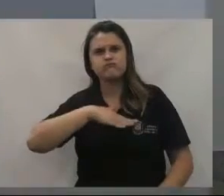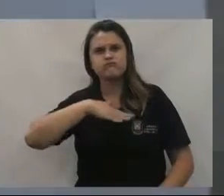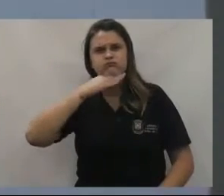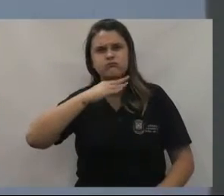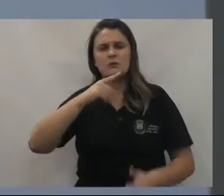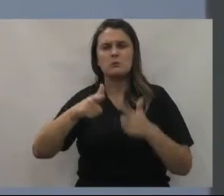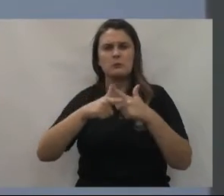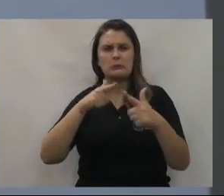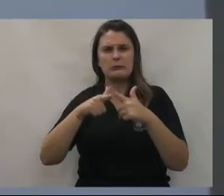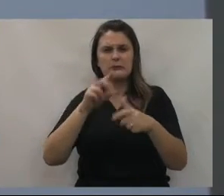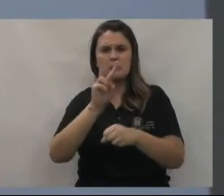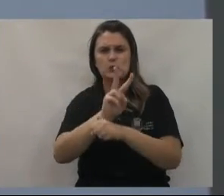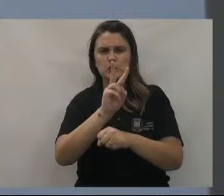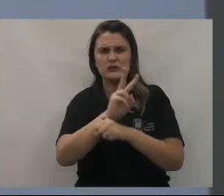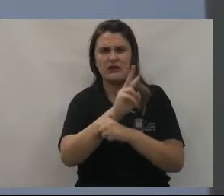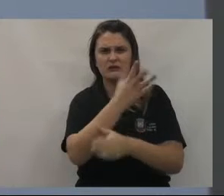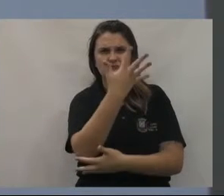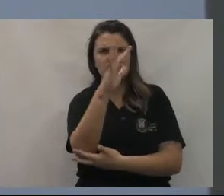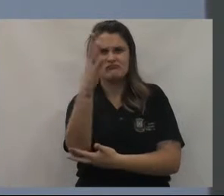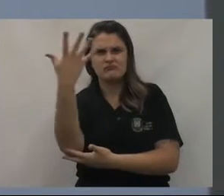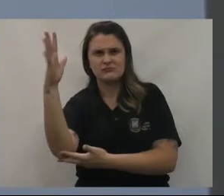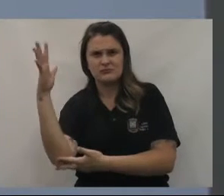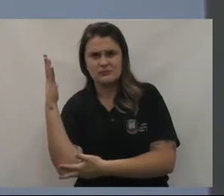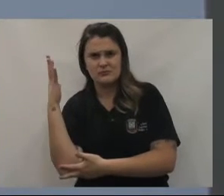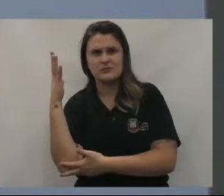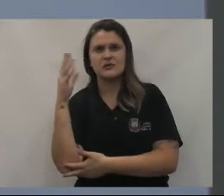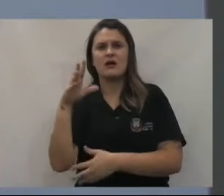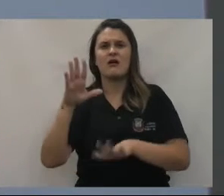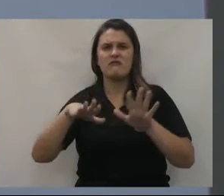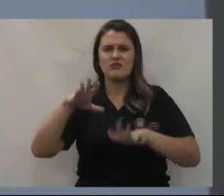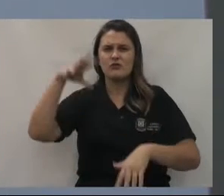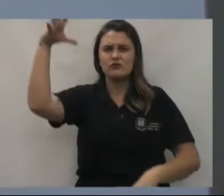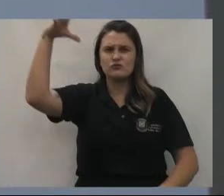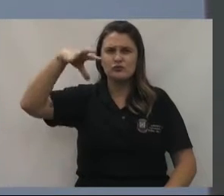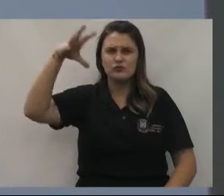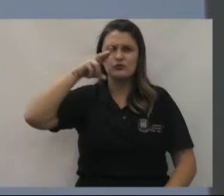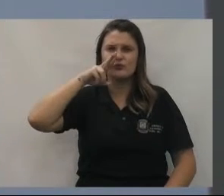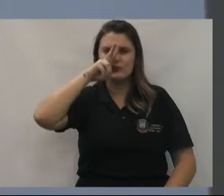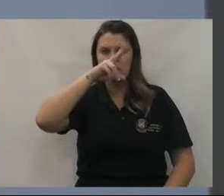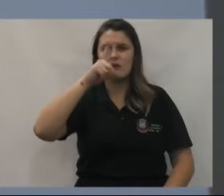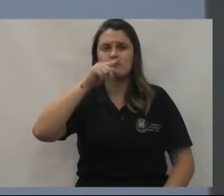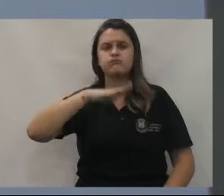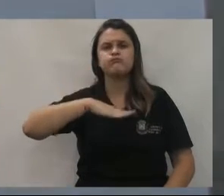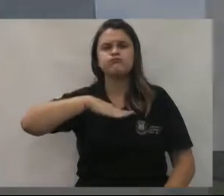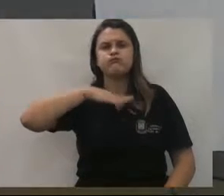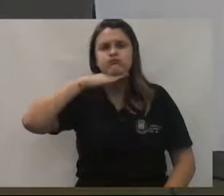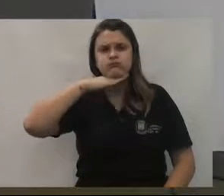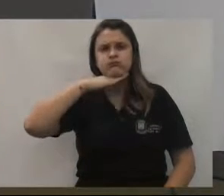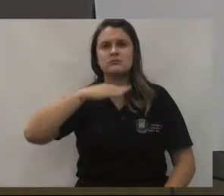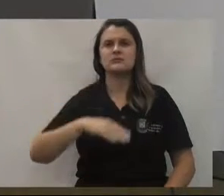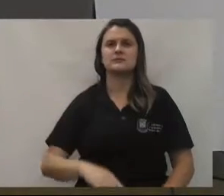crimes ecológicos que estamos cometendo com fortes chuvas e enchentes. Vejamos.